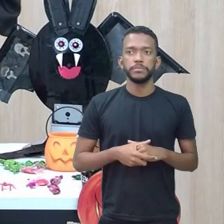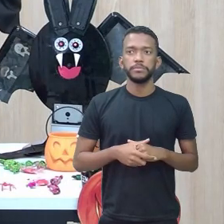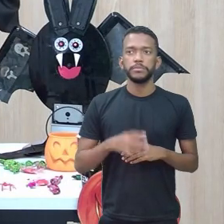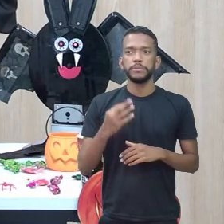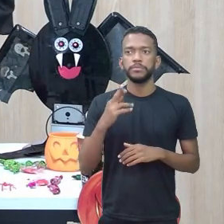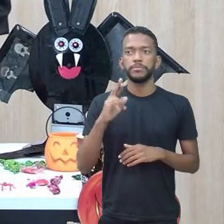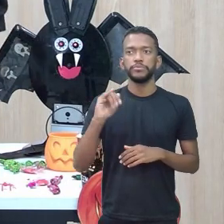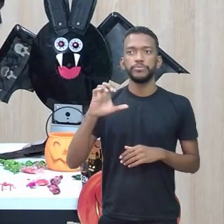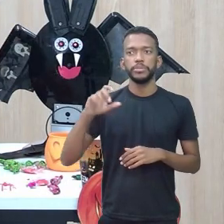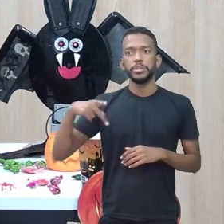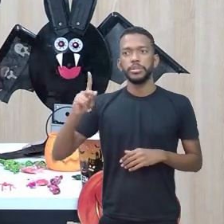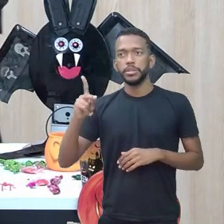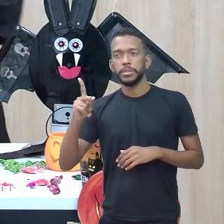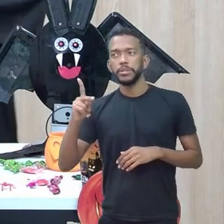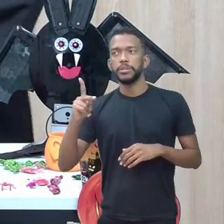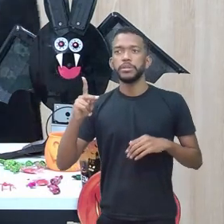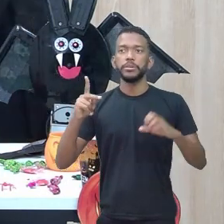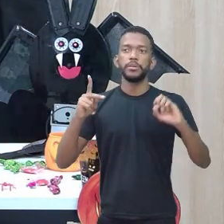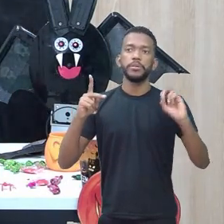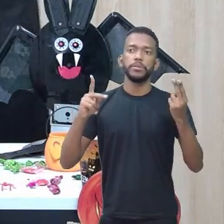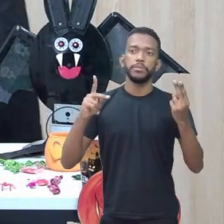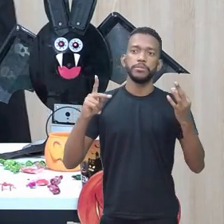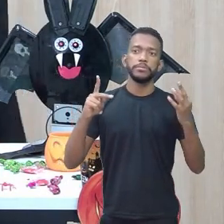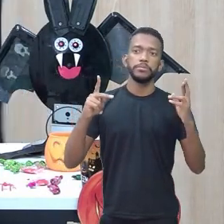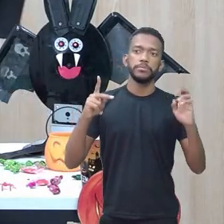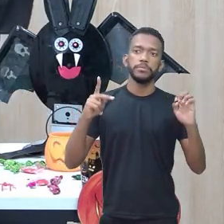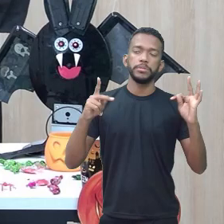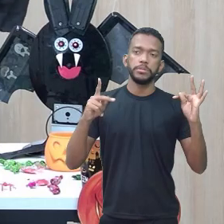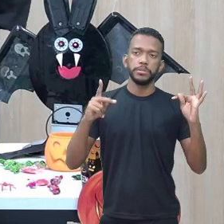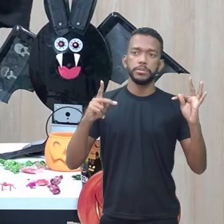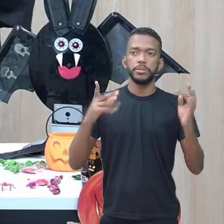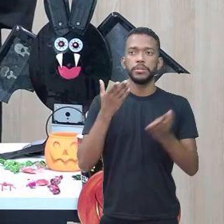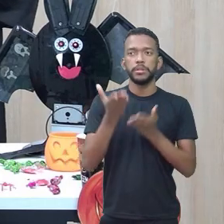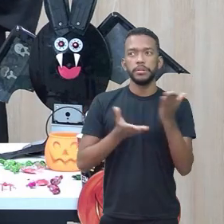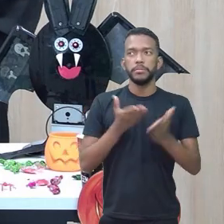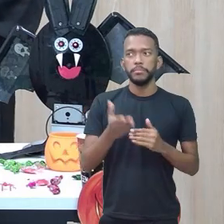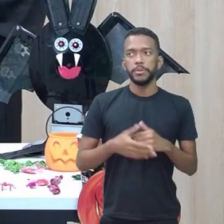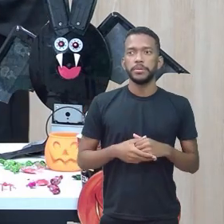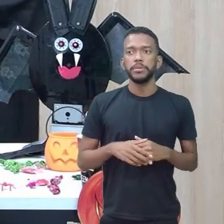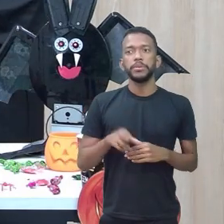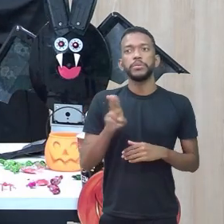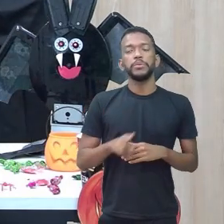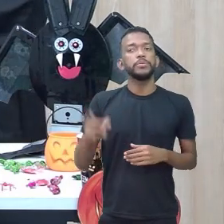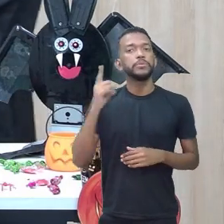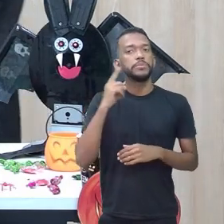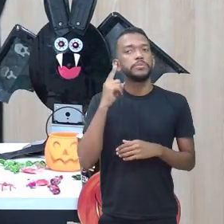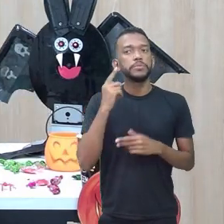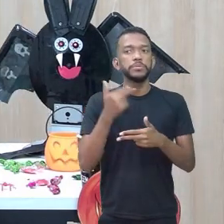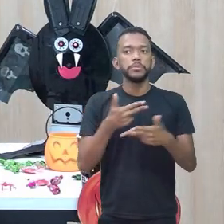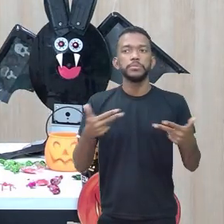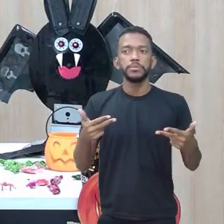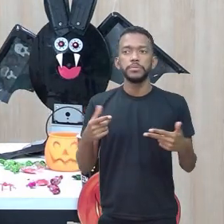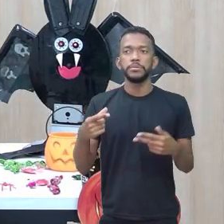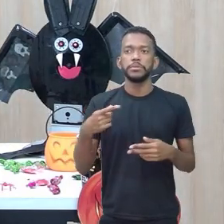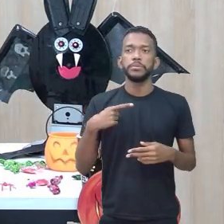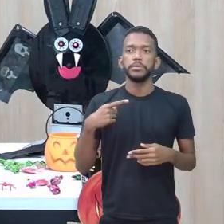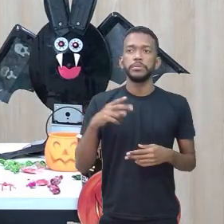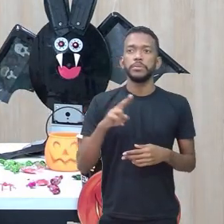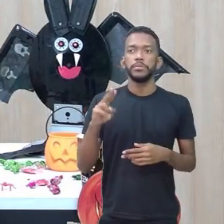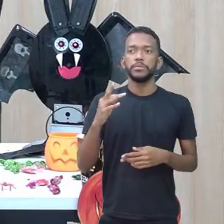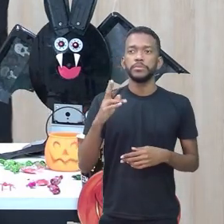treat, tá? Trick, truque, treat, tratamento. Usando a sonoridade do trick, temos a vogal